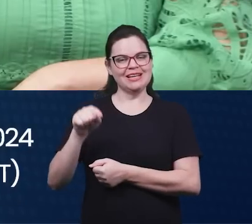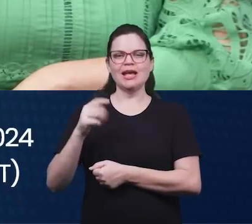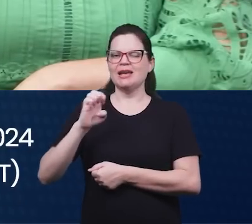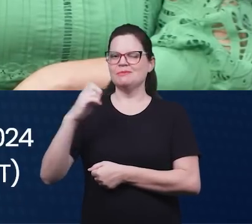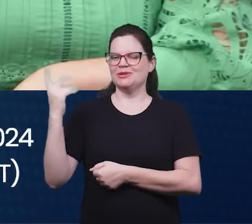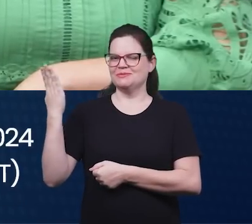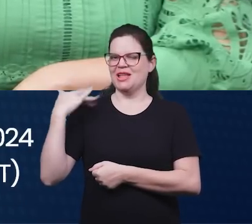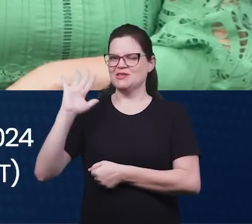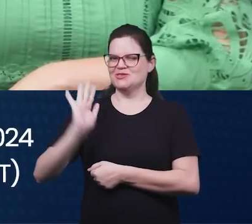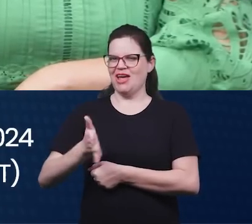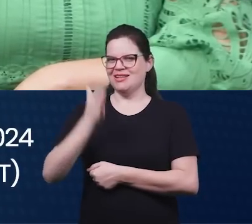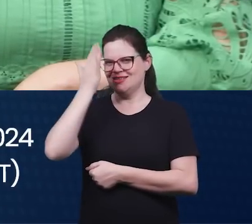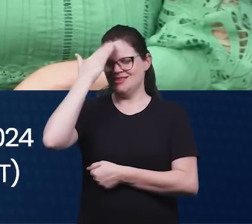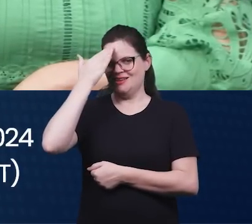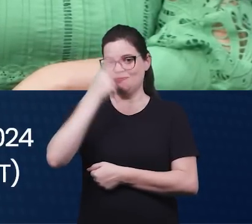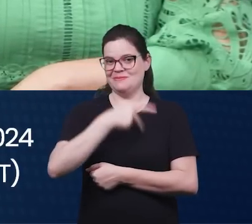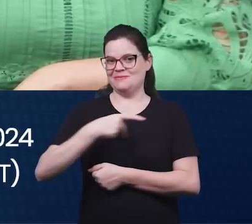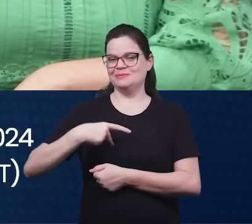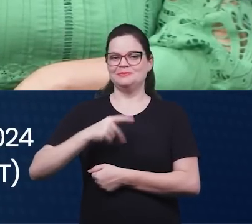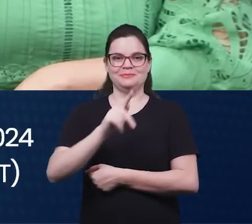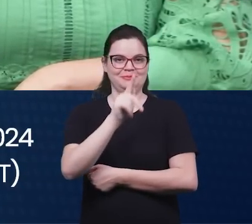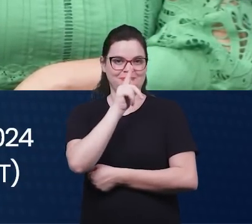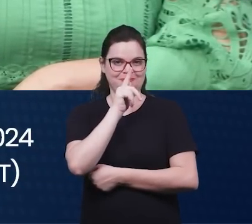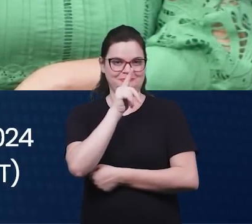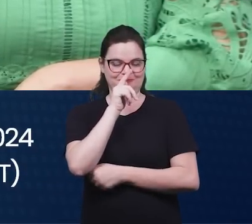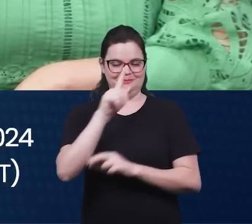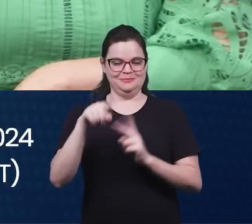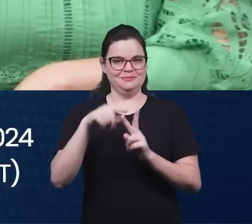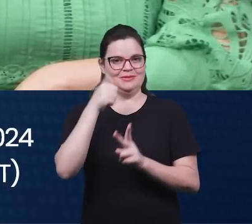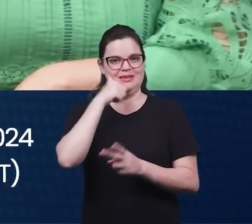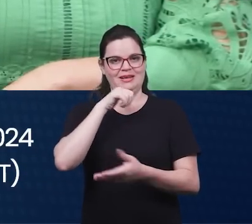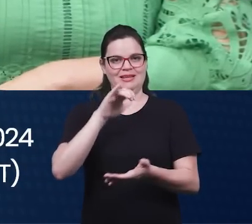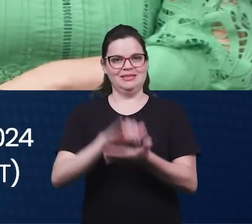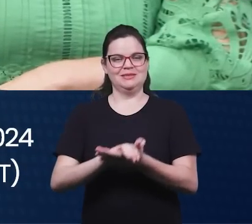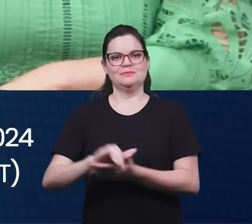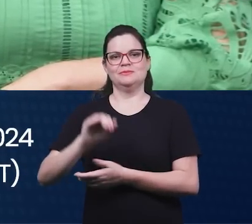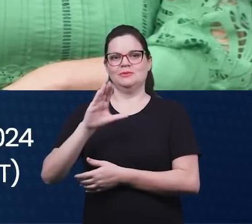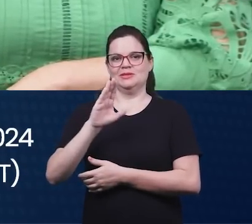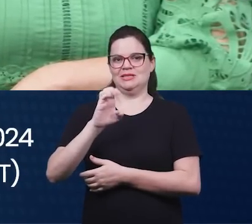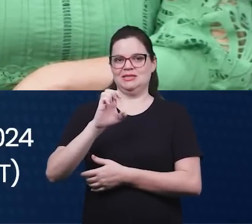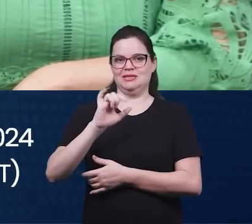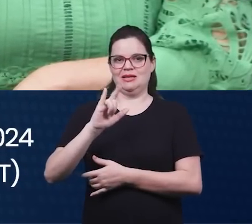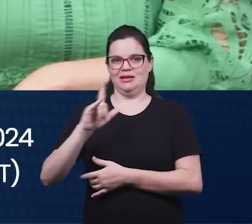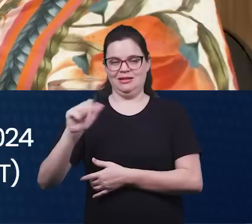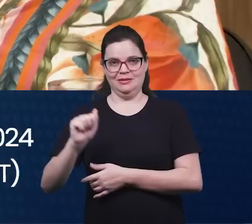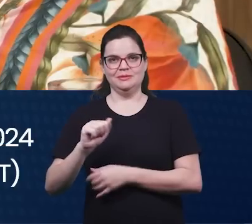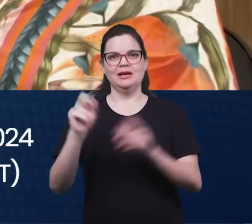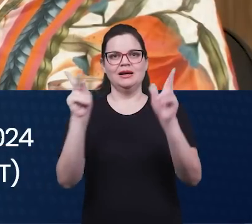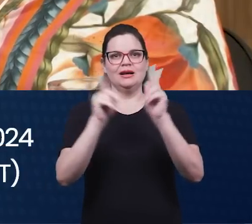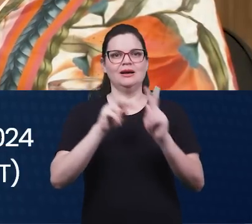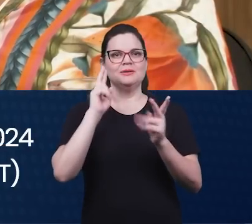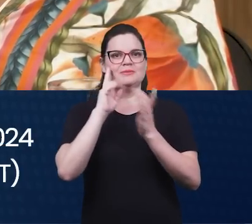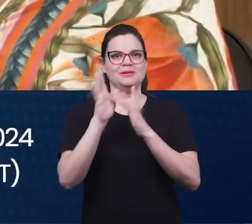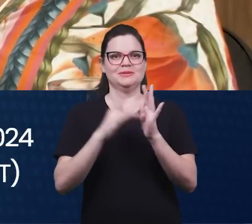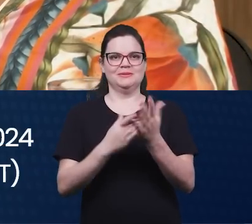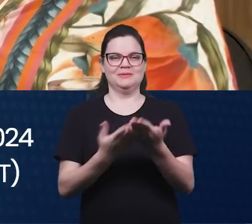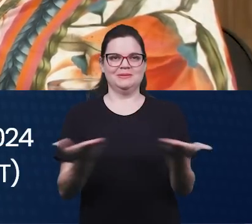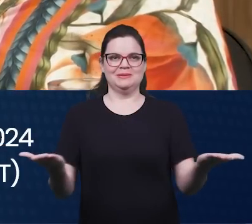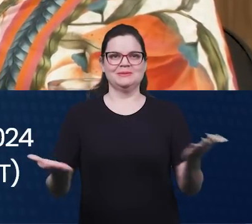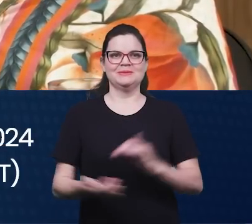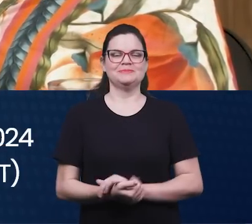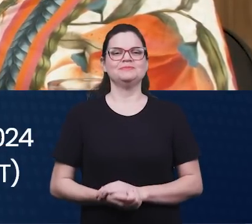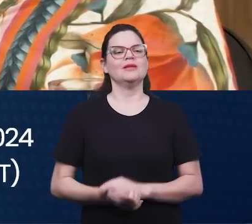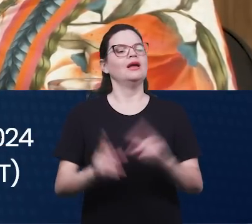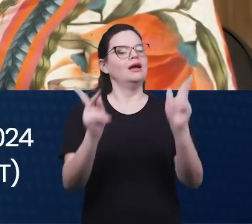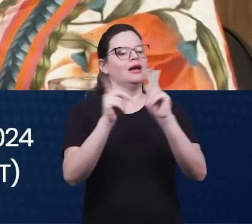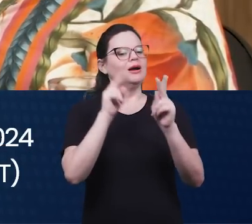edição anterior, o pastor Gilson Souza e a irmã Célia Souza. A paz do Senhor, meus queridos. A paz do Senhor,